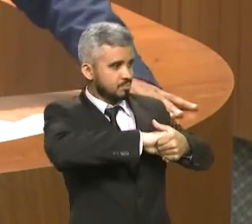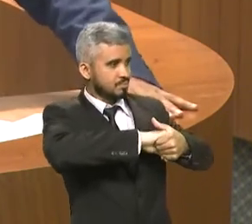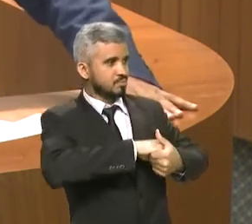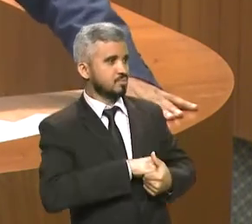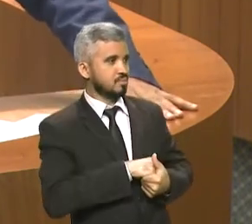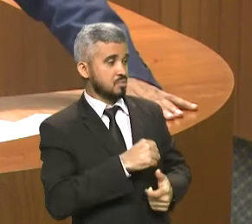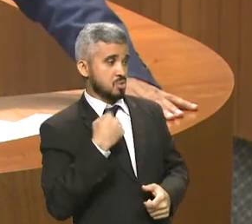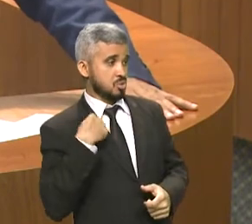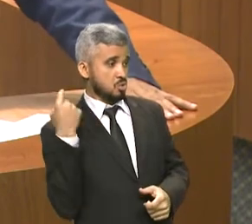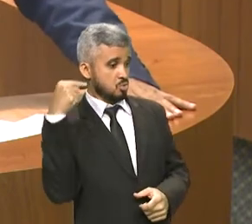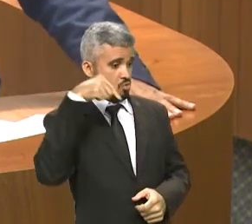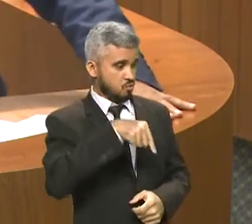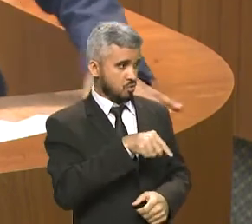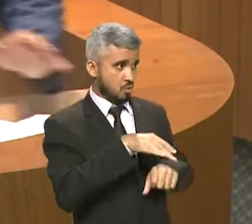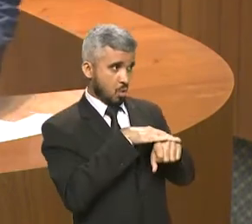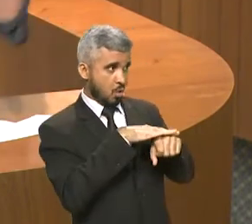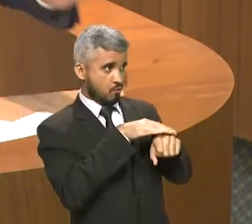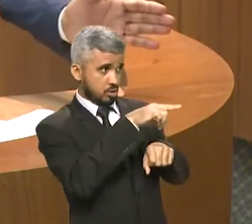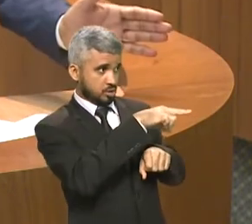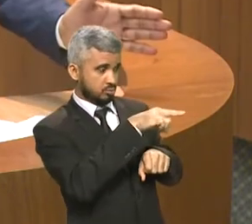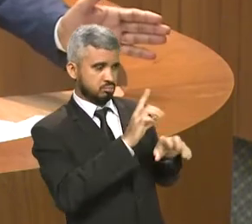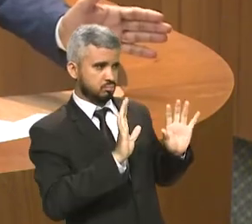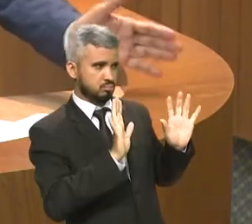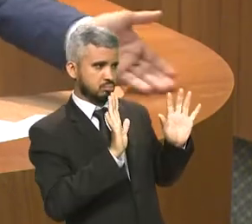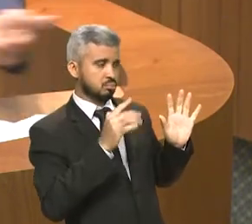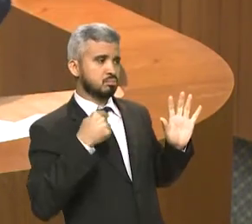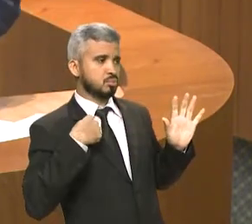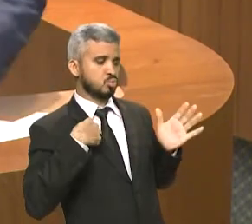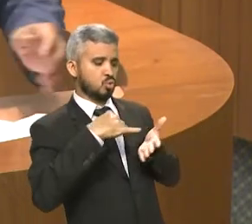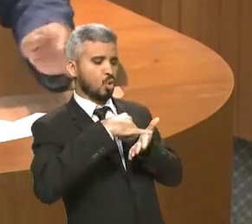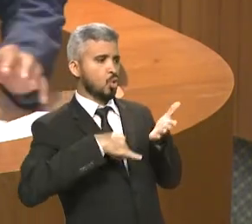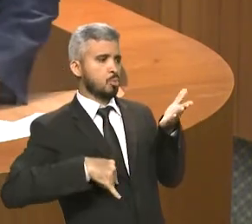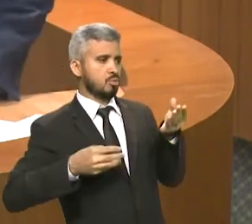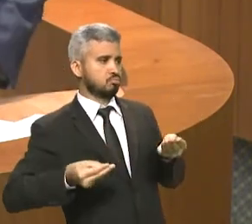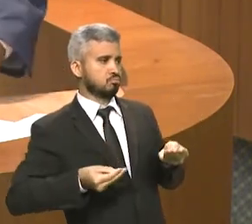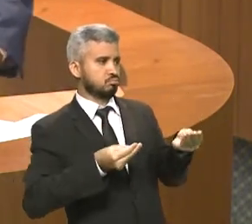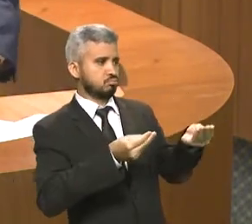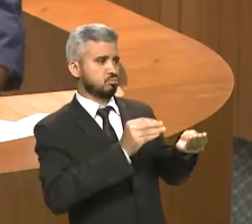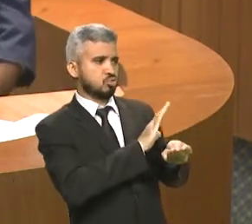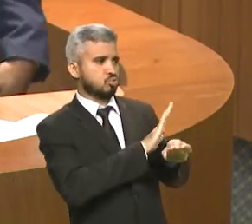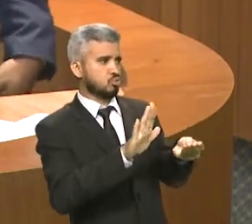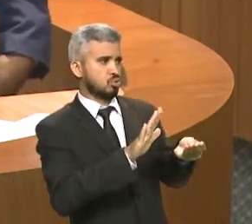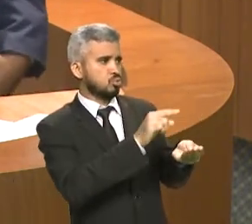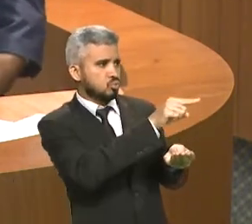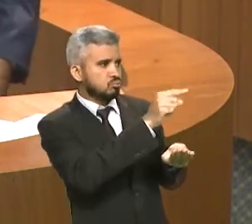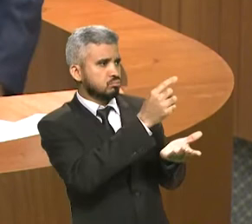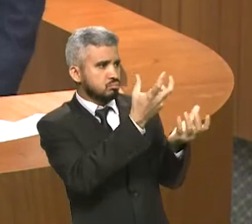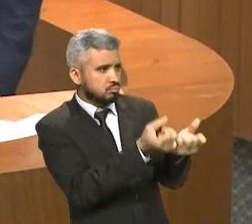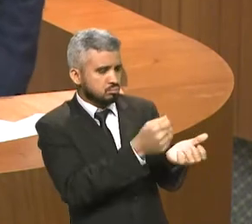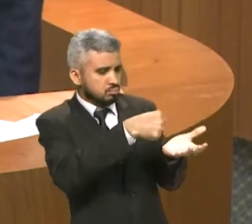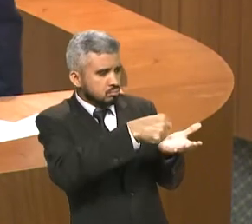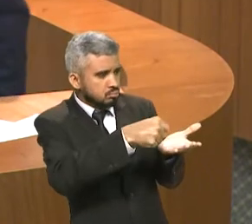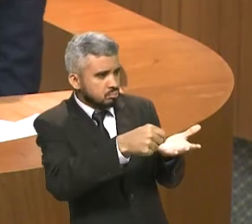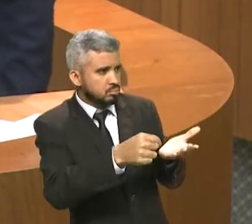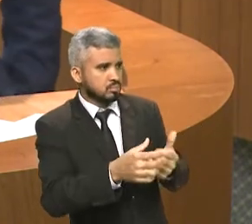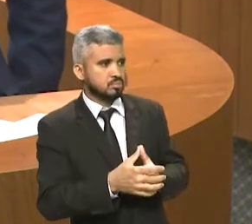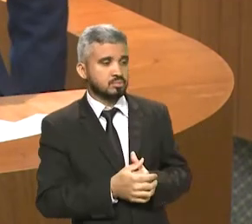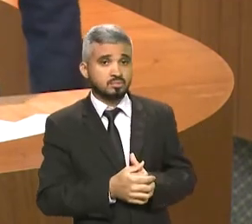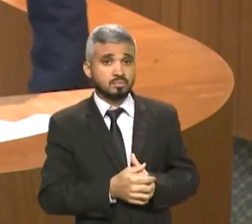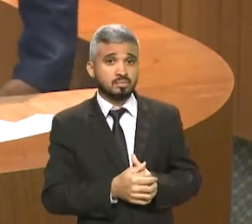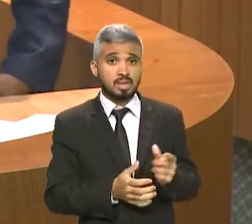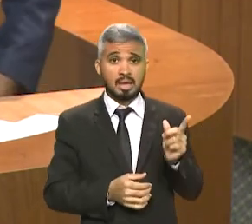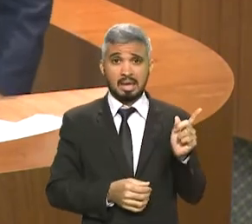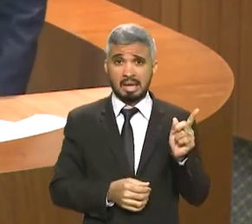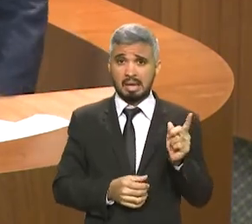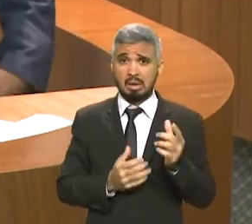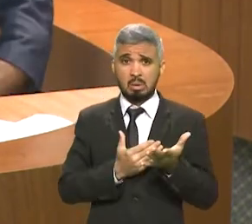ali para conversar com a prefeita, só queria que protocolar o documento, que ela me encaminhasse o documento. A prefeita, com palavras de baixo